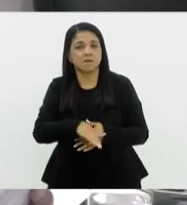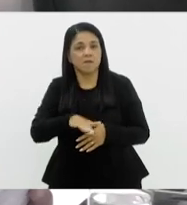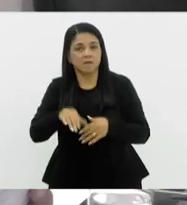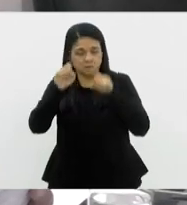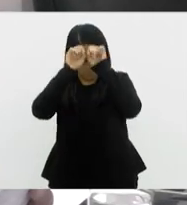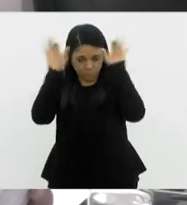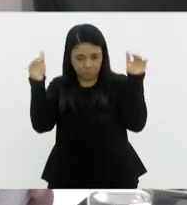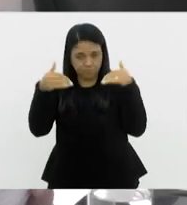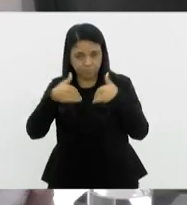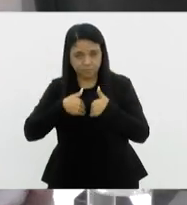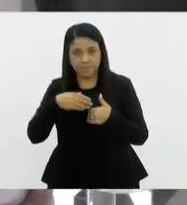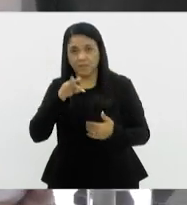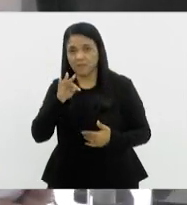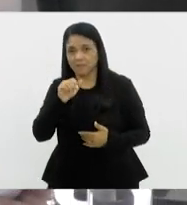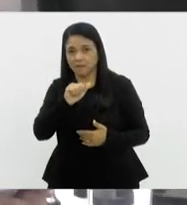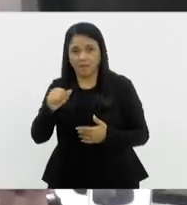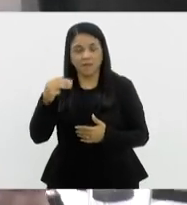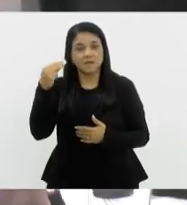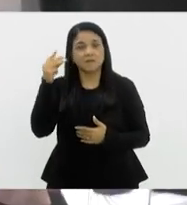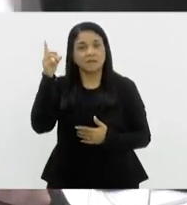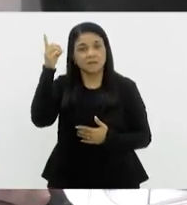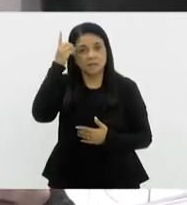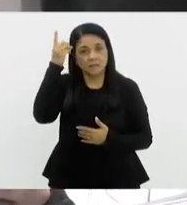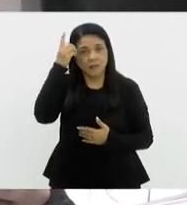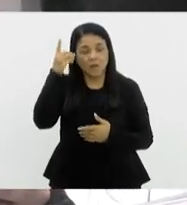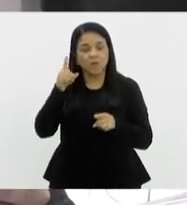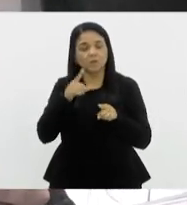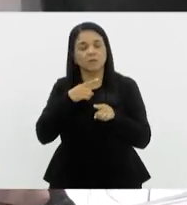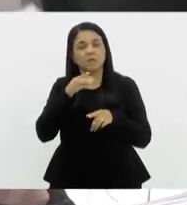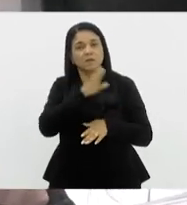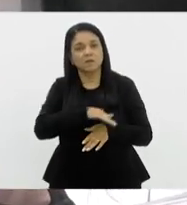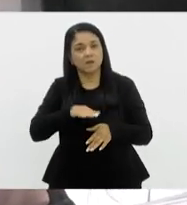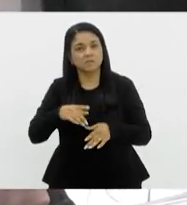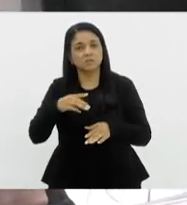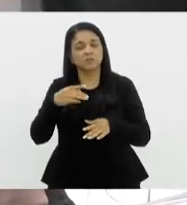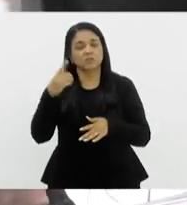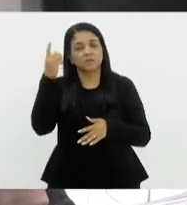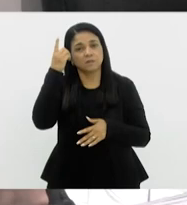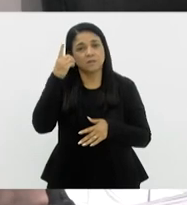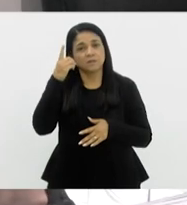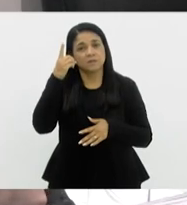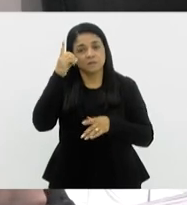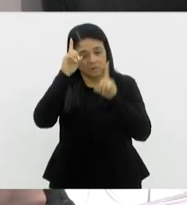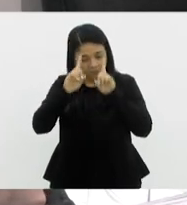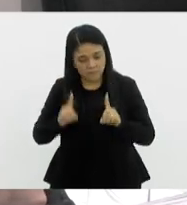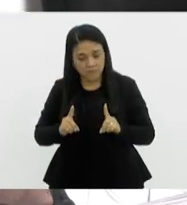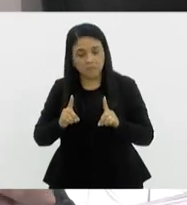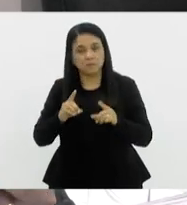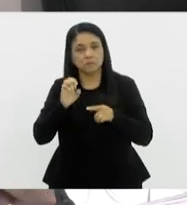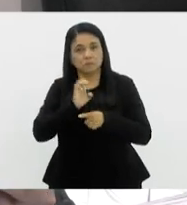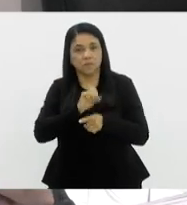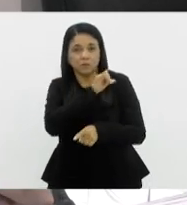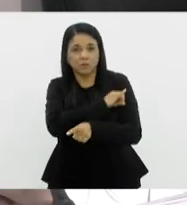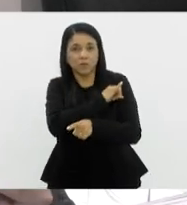TEA, síndrome de Down e crianças com deficiência no estado do Rio de Janeiro. De quem é o parecer? É meu.